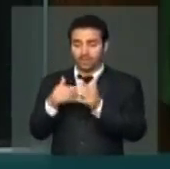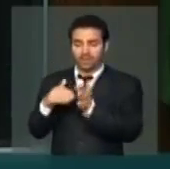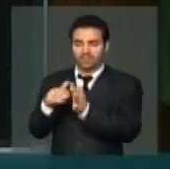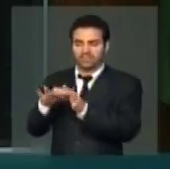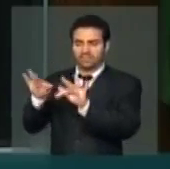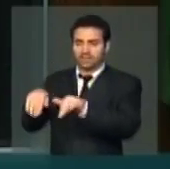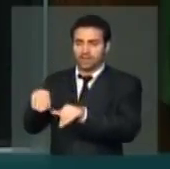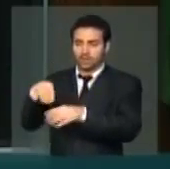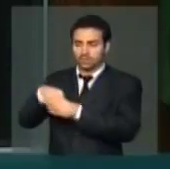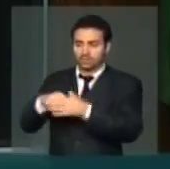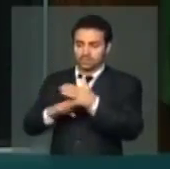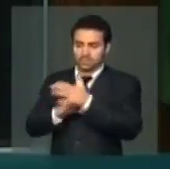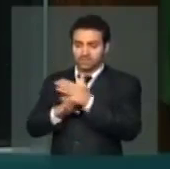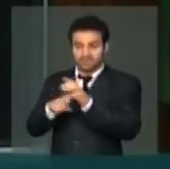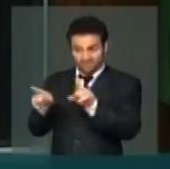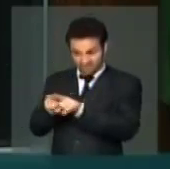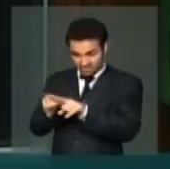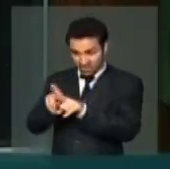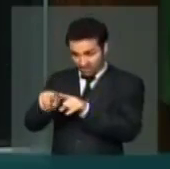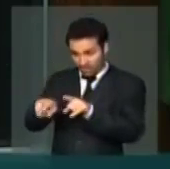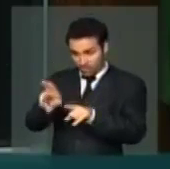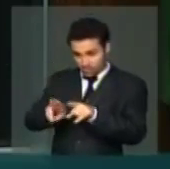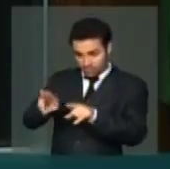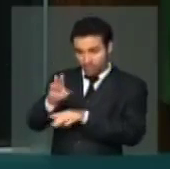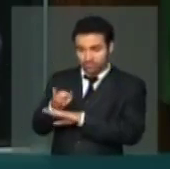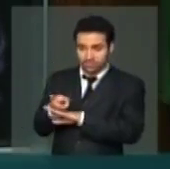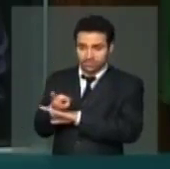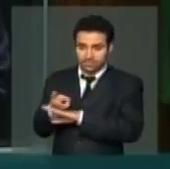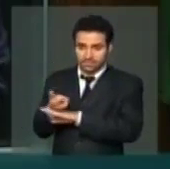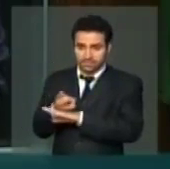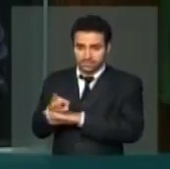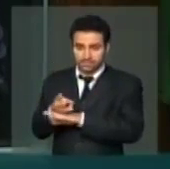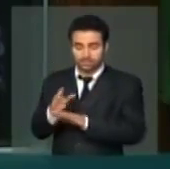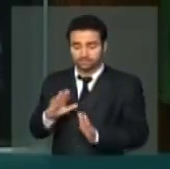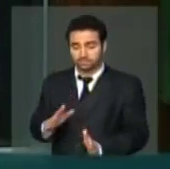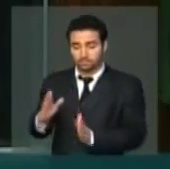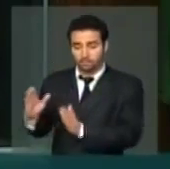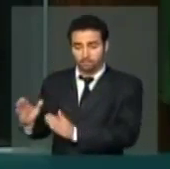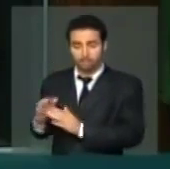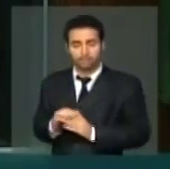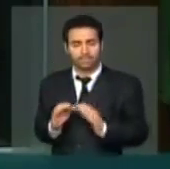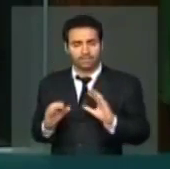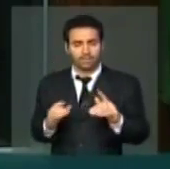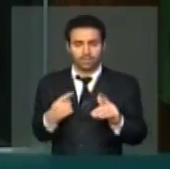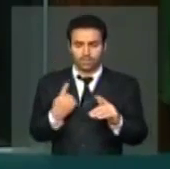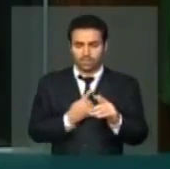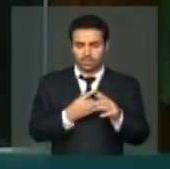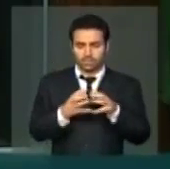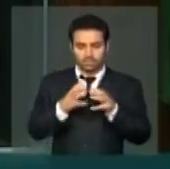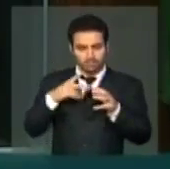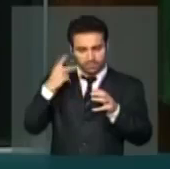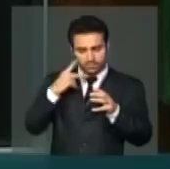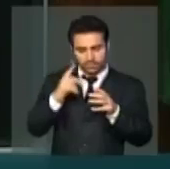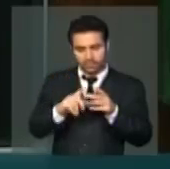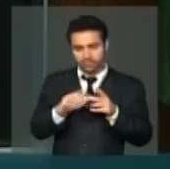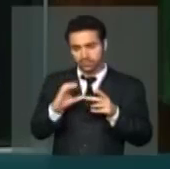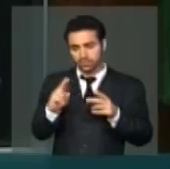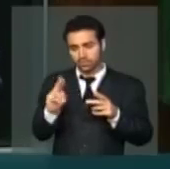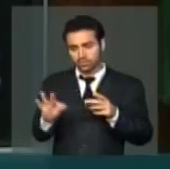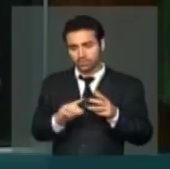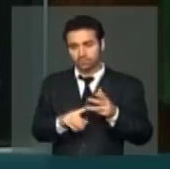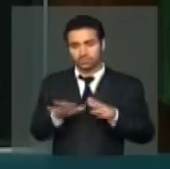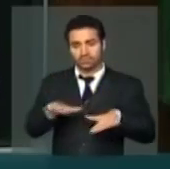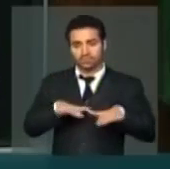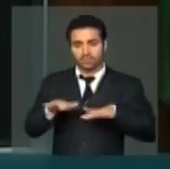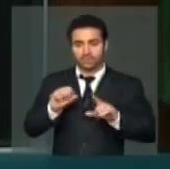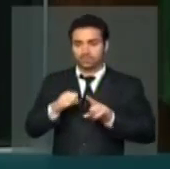seja atingida pela terceirização. É claro que o nosso partido, a Central Única dos Trabalhadores e os movimentos sociais